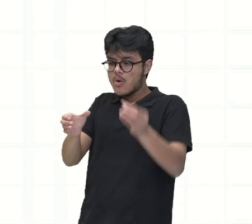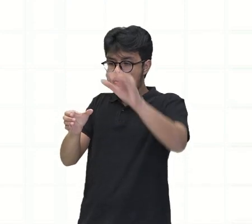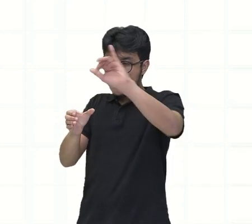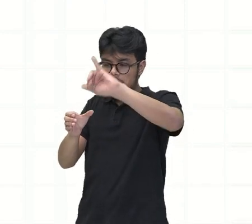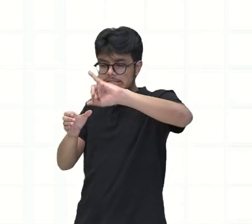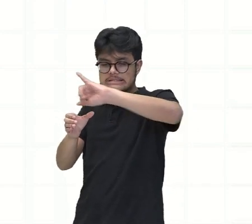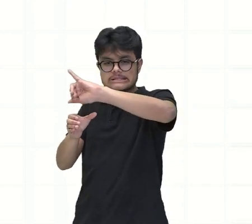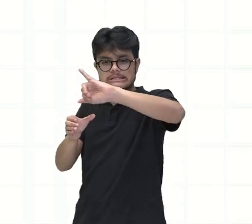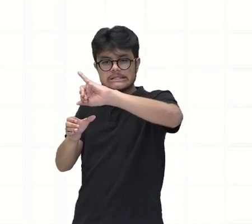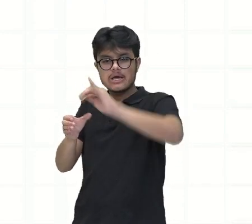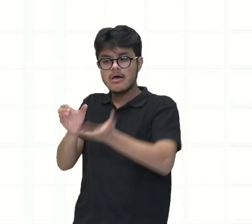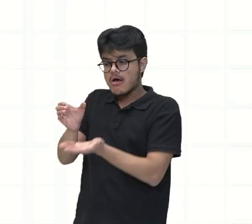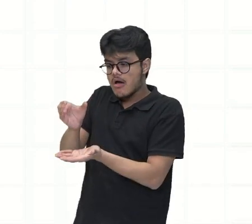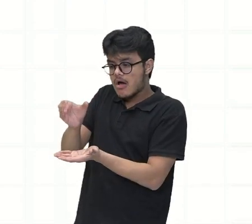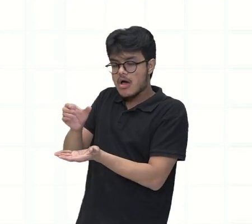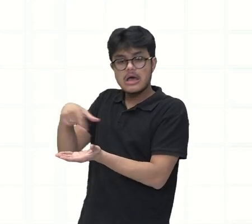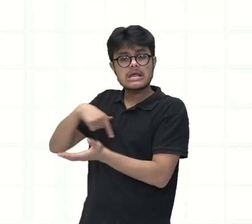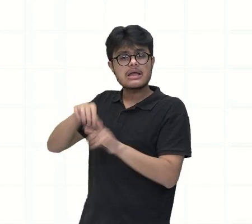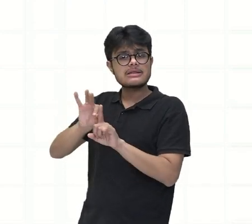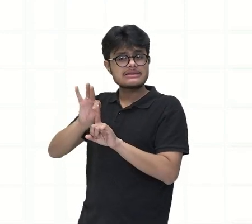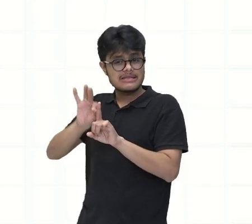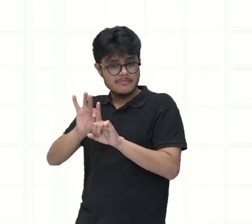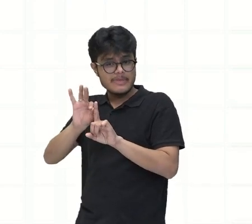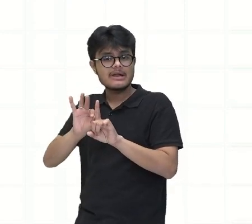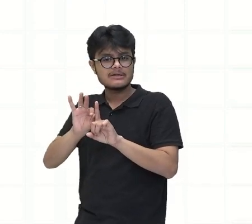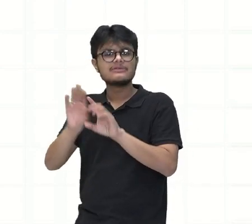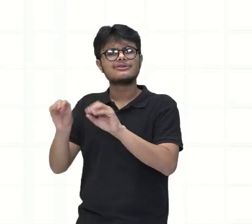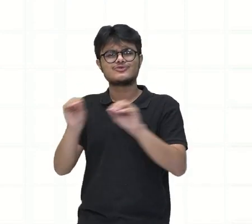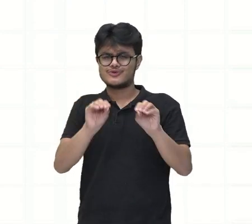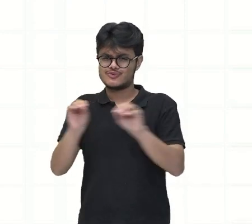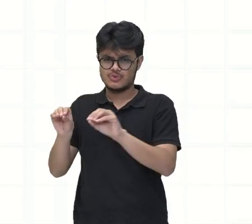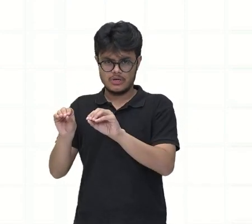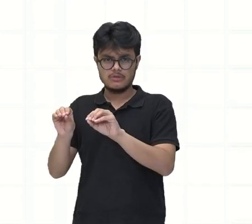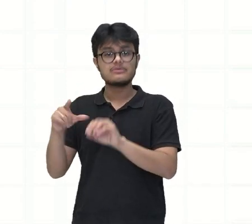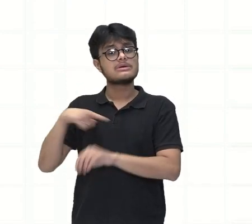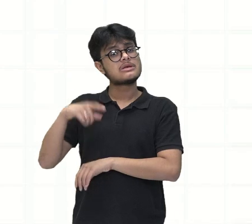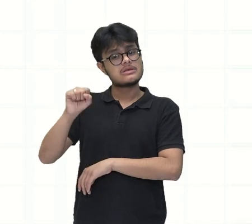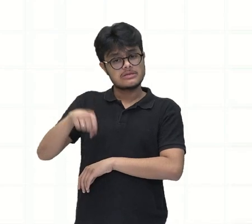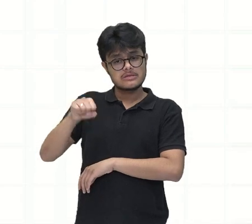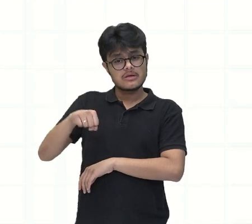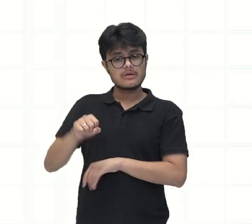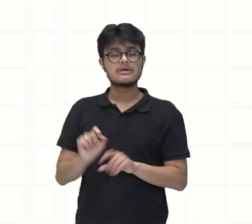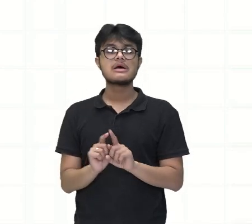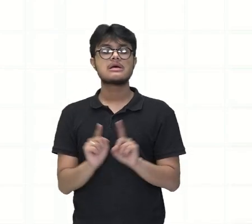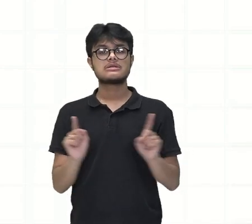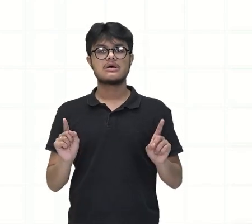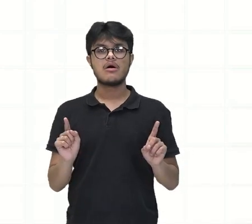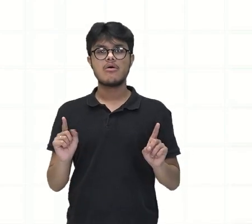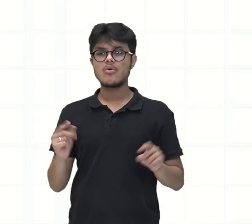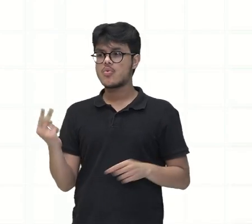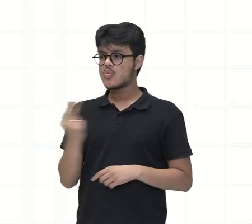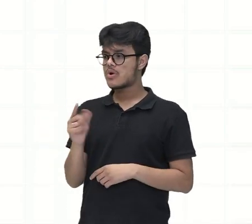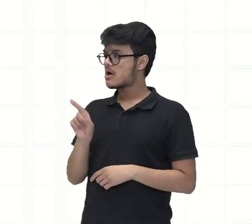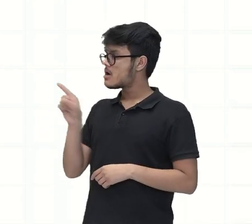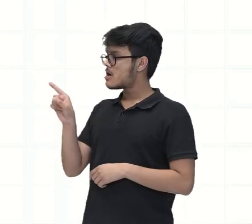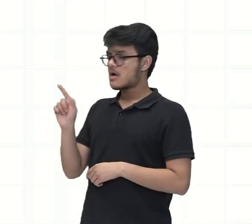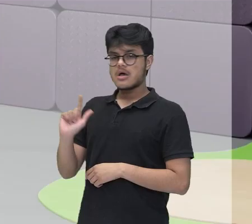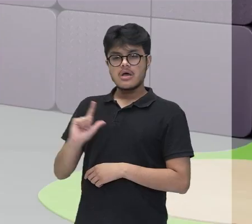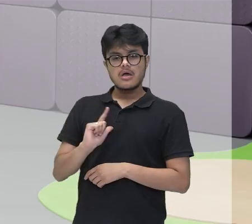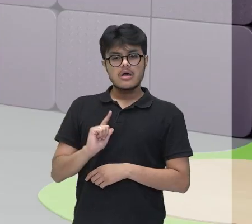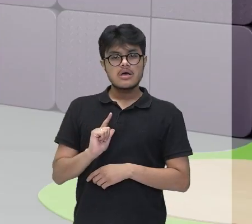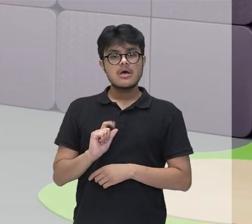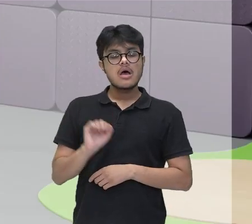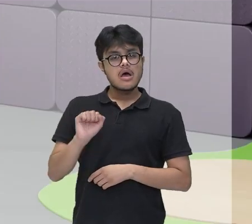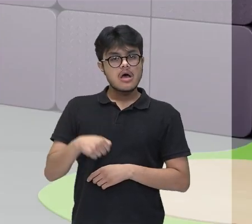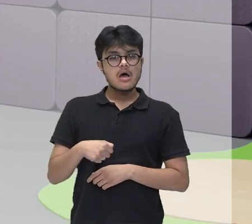líquido, também vai acontecer uma transferência de calor. E todos eles estão, essa